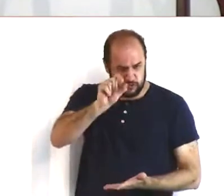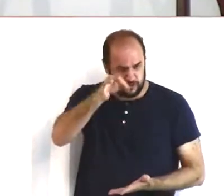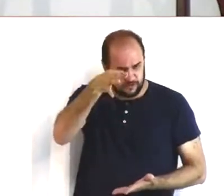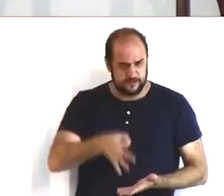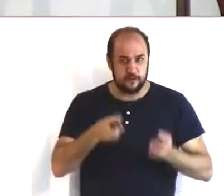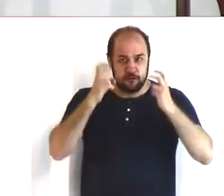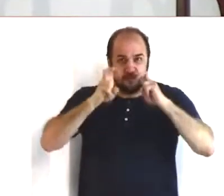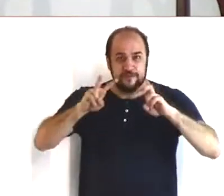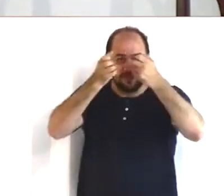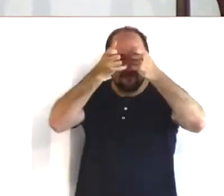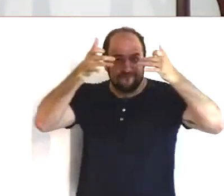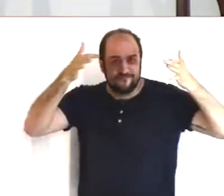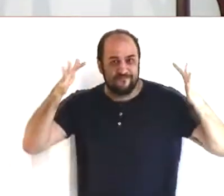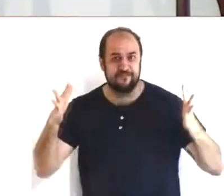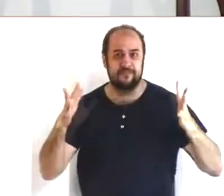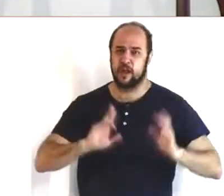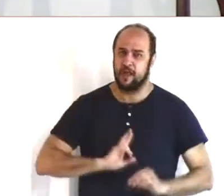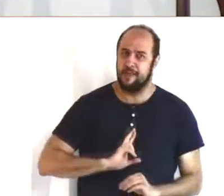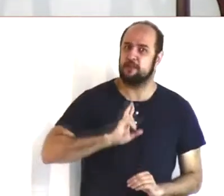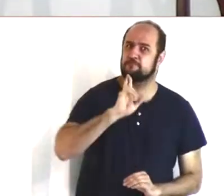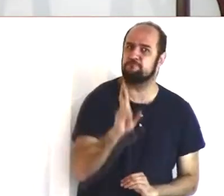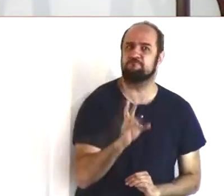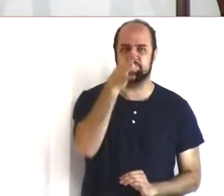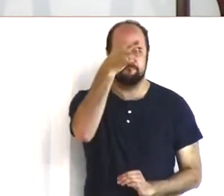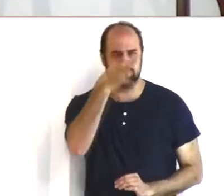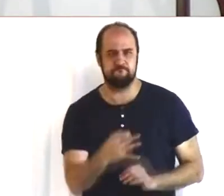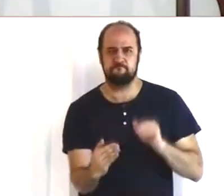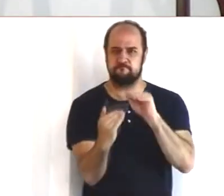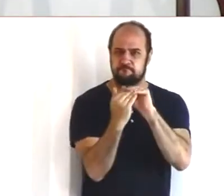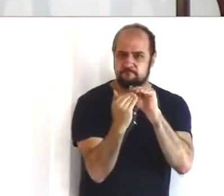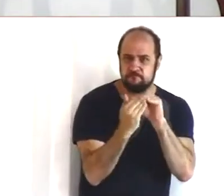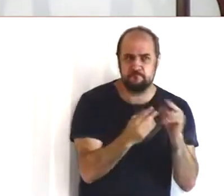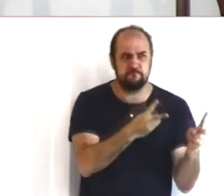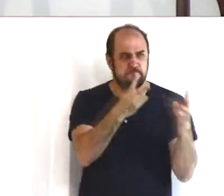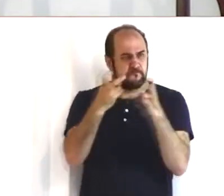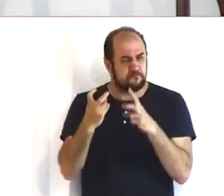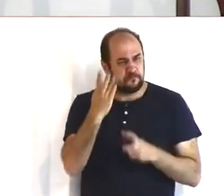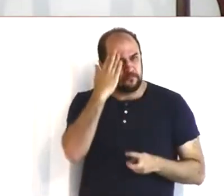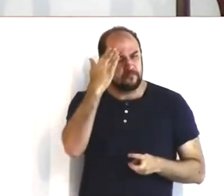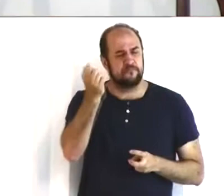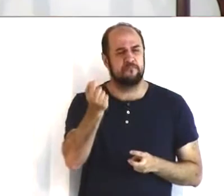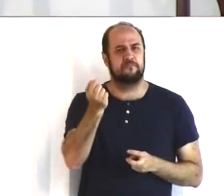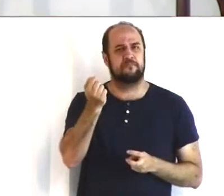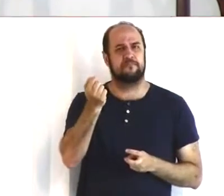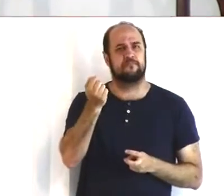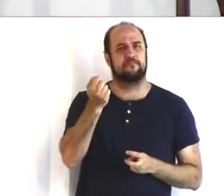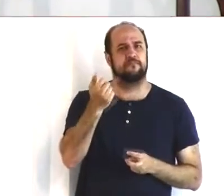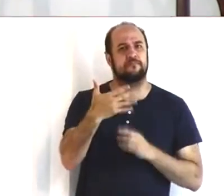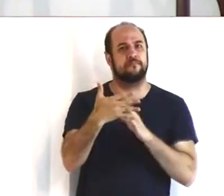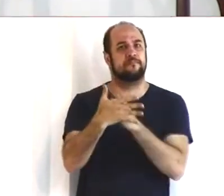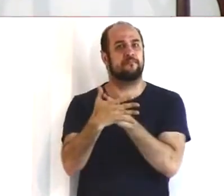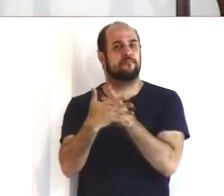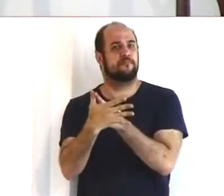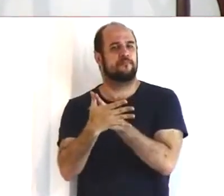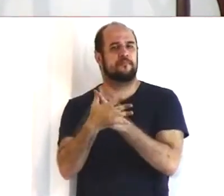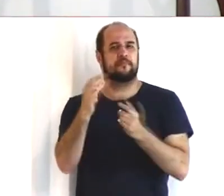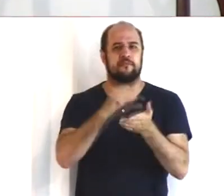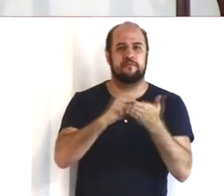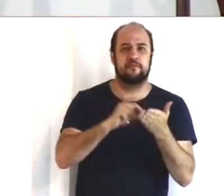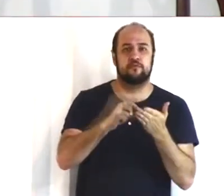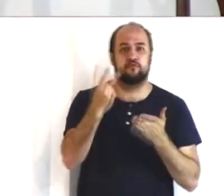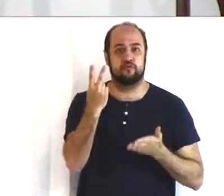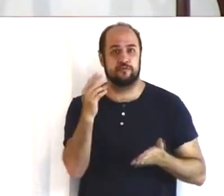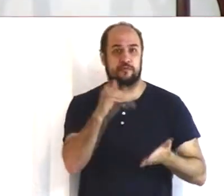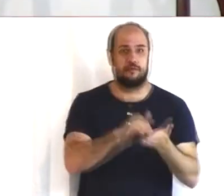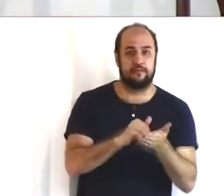uma visão ampla, uma reação coerente e uma percepção sábia. A primeira está nos versículos 2 a 4. Dos